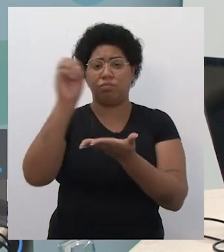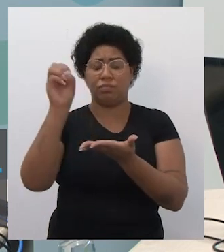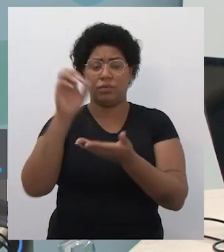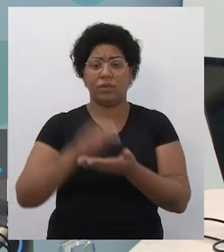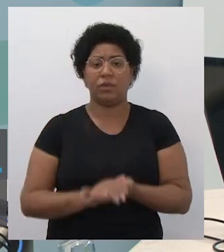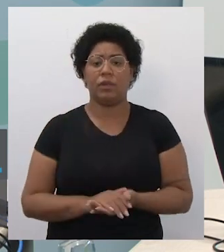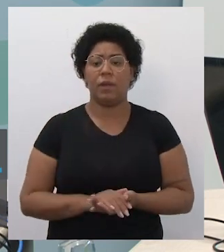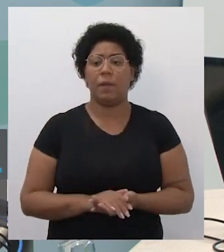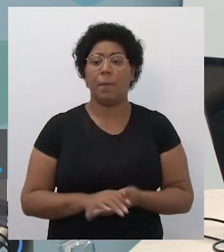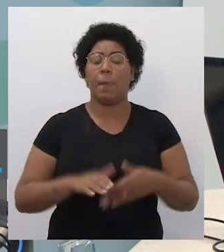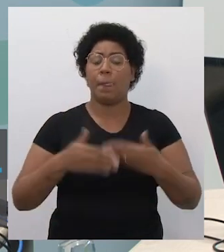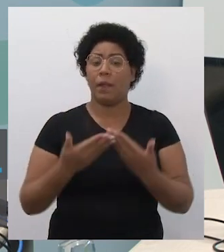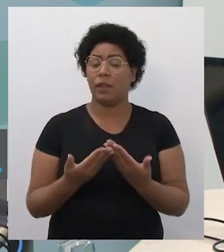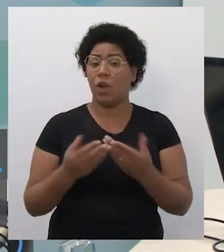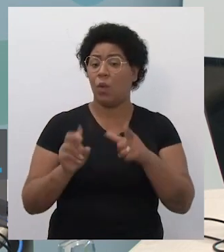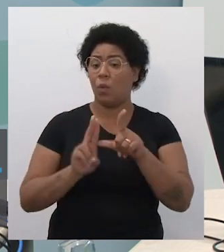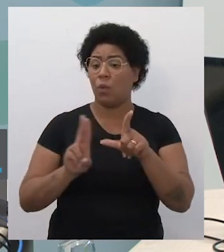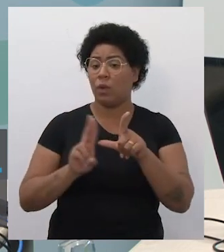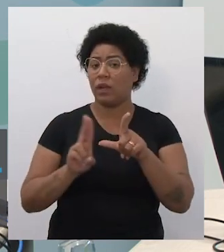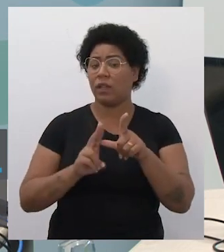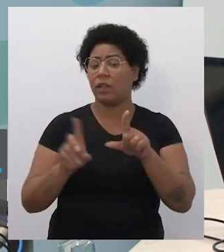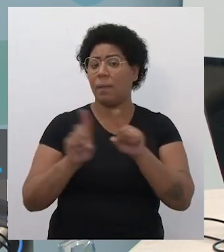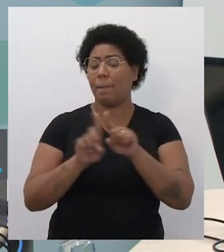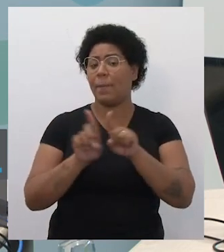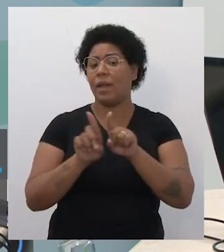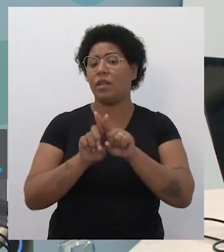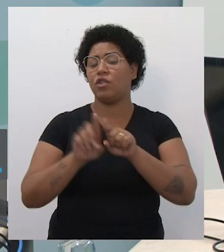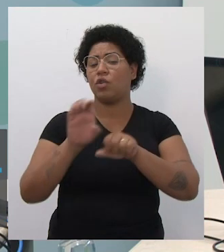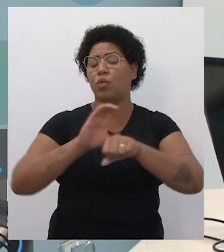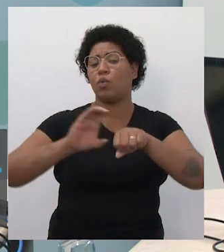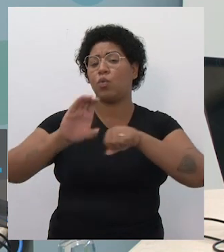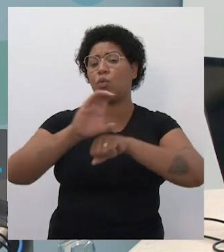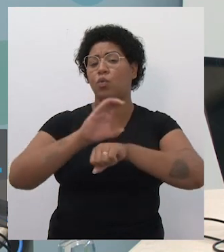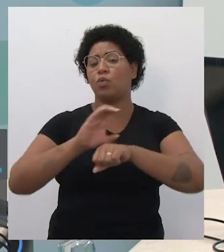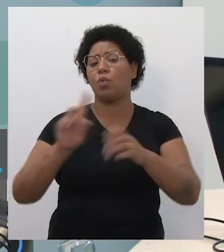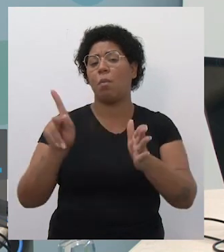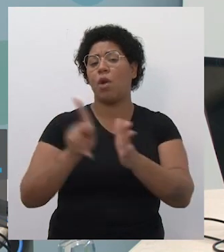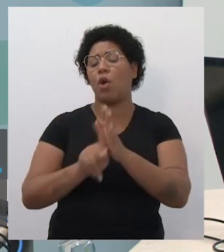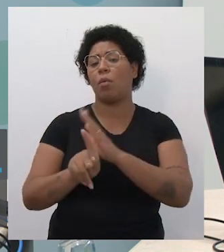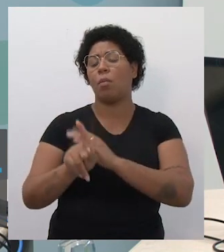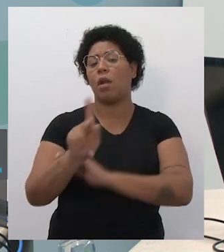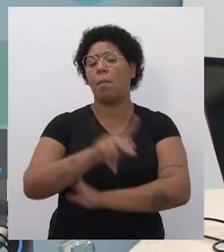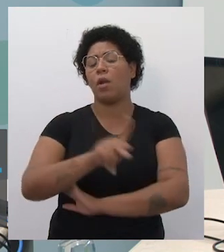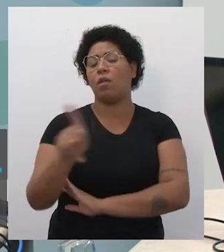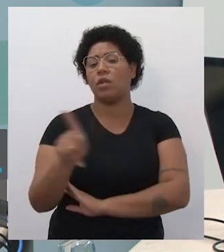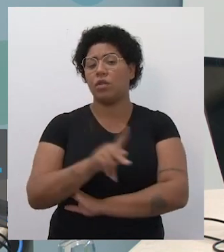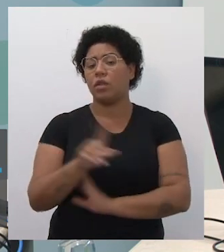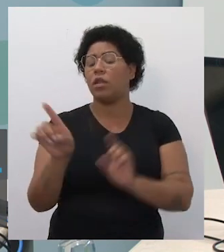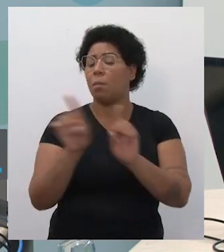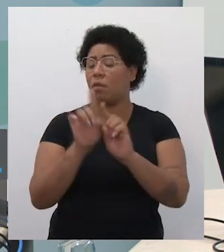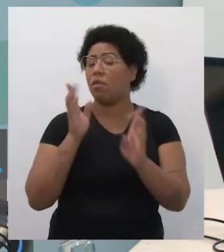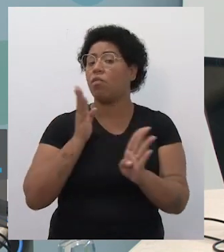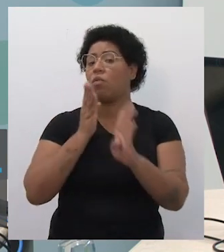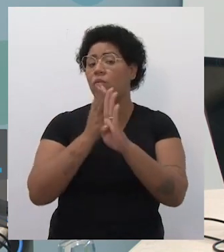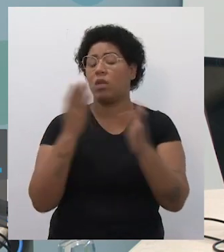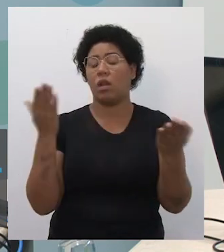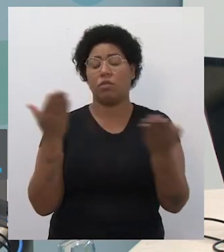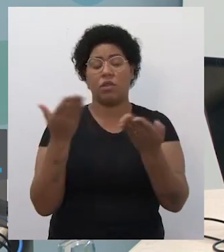Na playlist Formação de Professores, então, você encontrará esta formação, tá